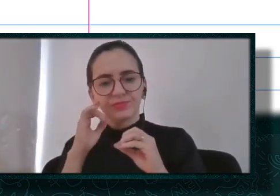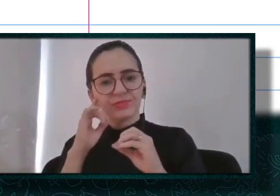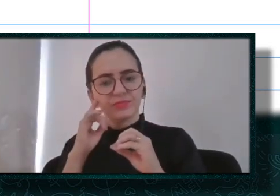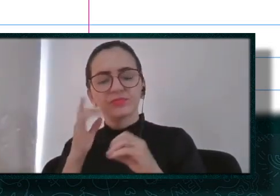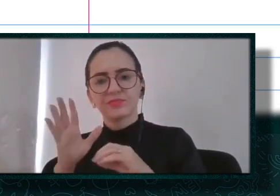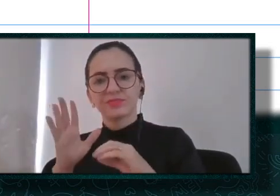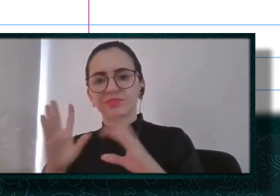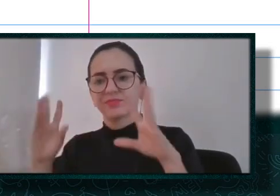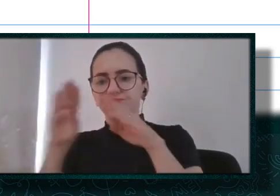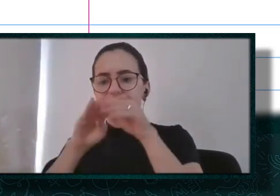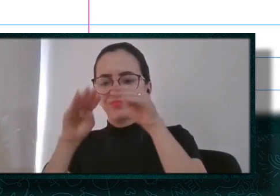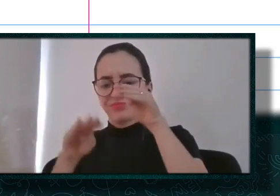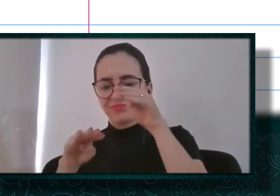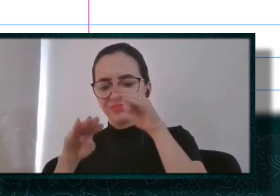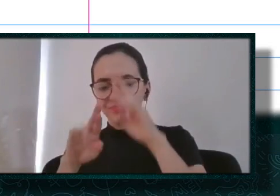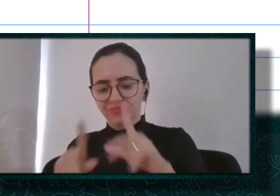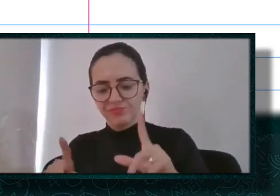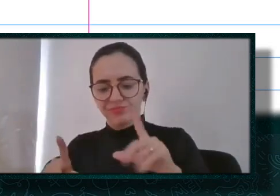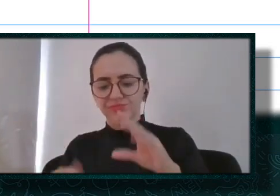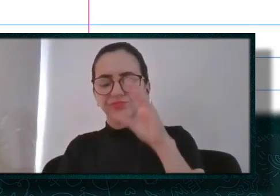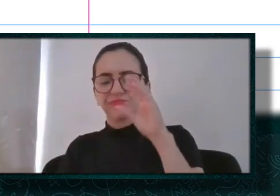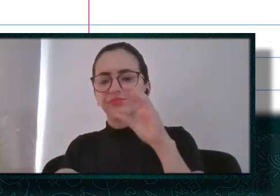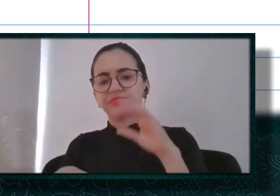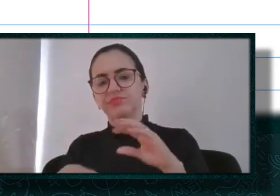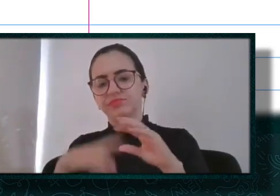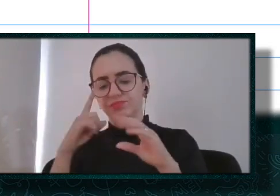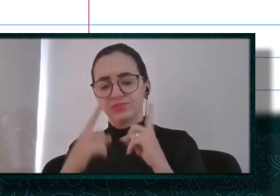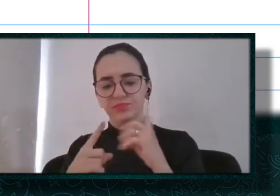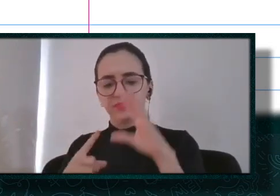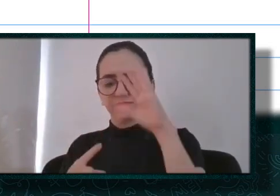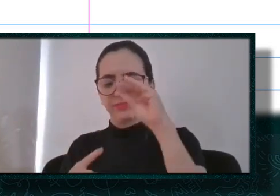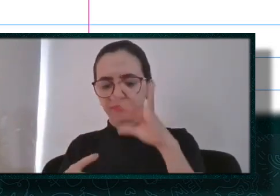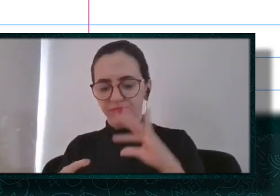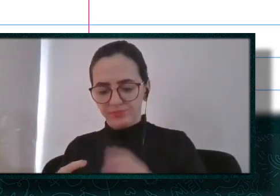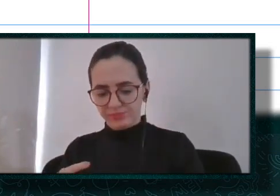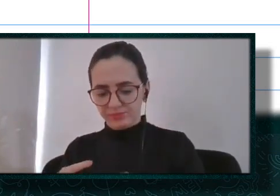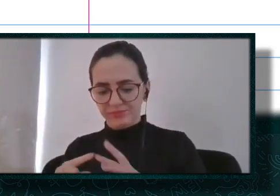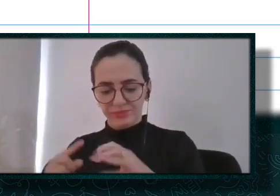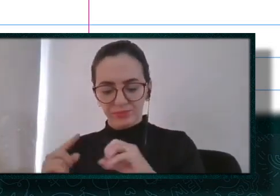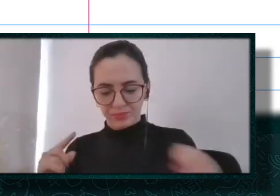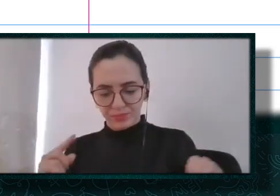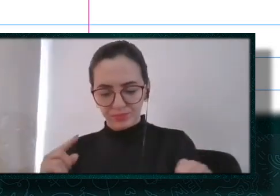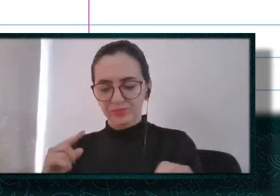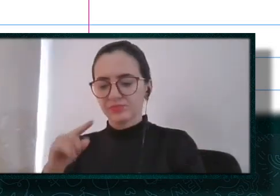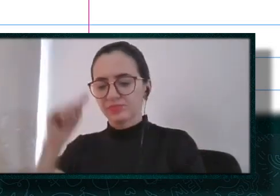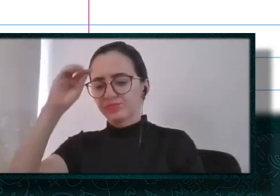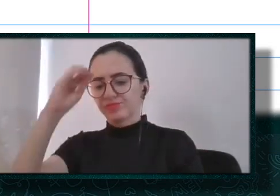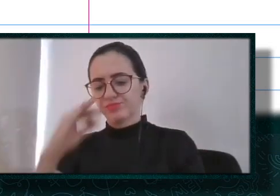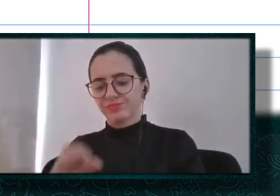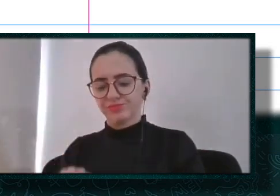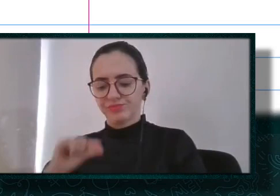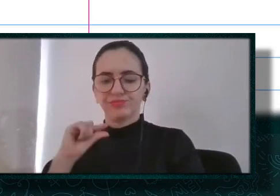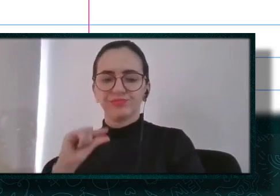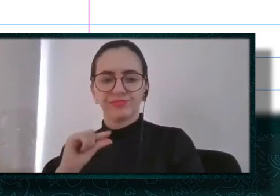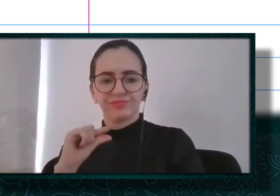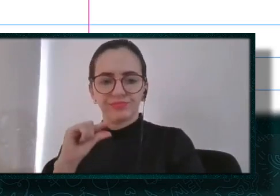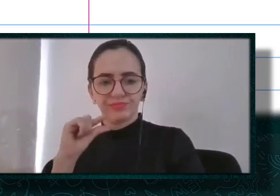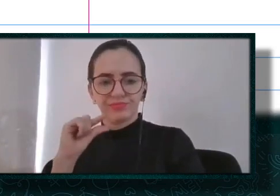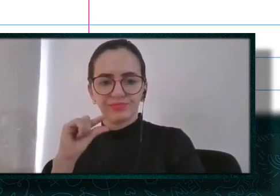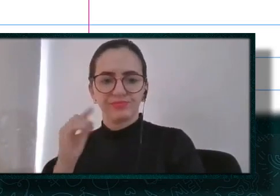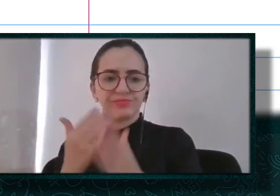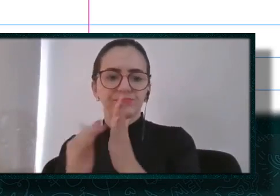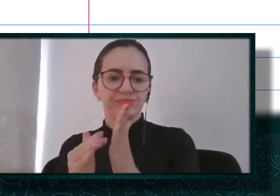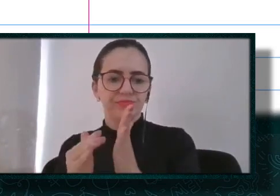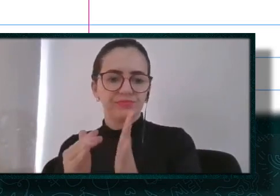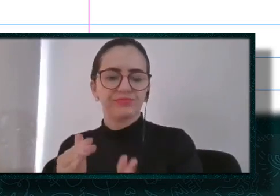será consumido totalmente, e aí eu preciso me preocupar com esse valor e eu preciso descobrir qual a concentração que sobrou desse reagente na